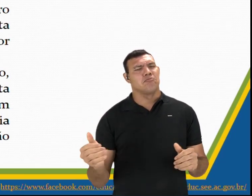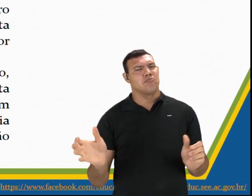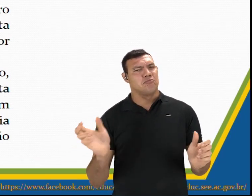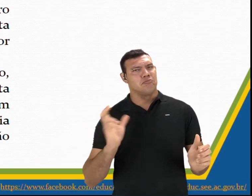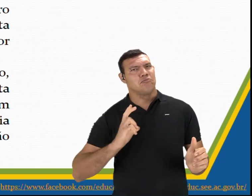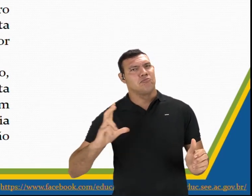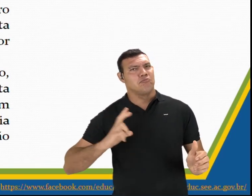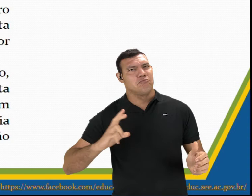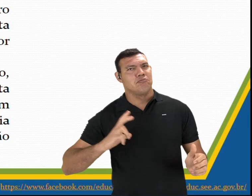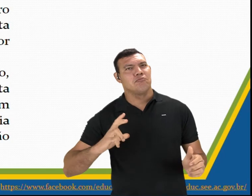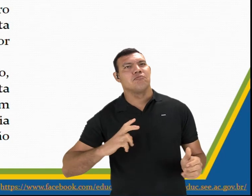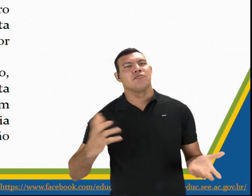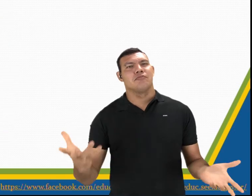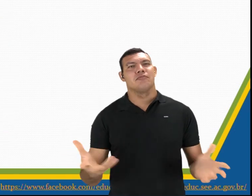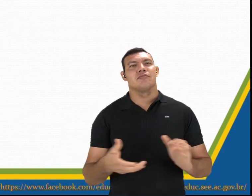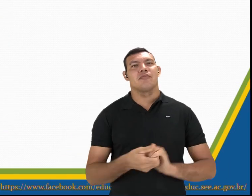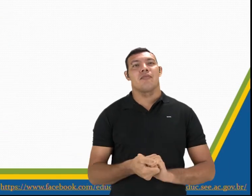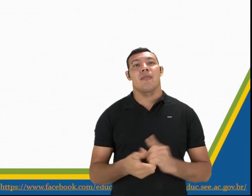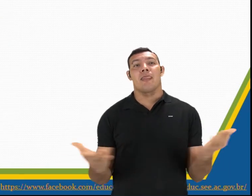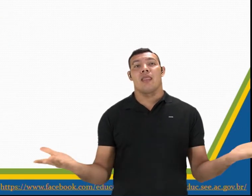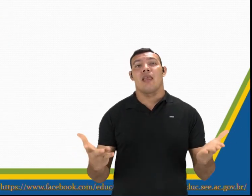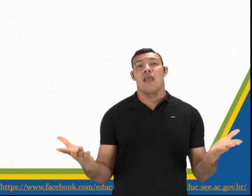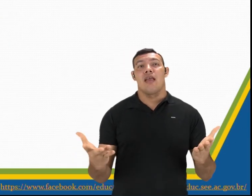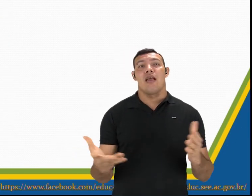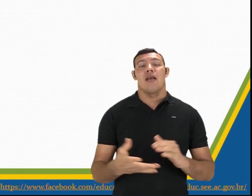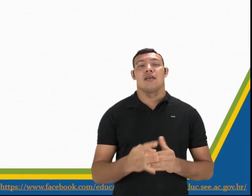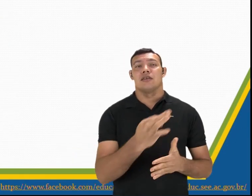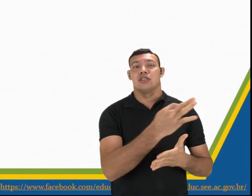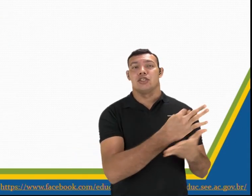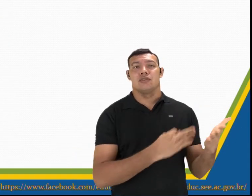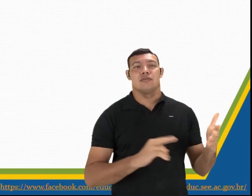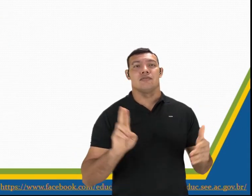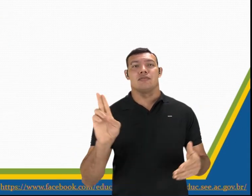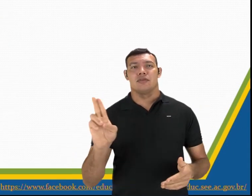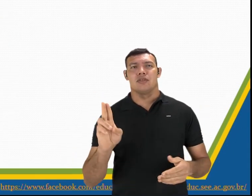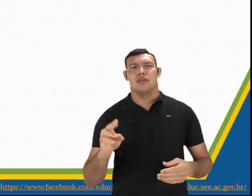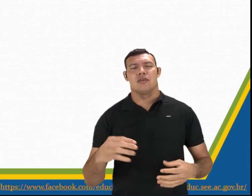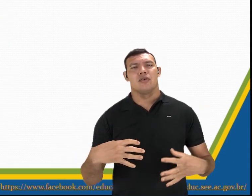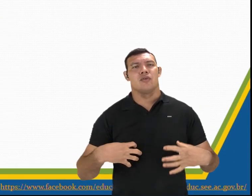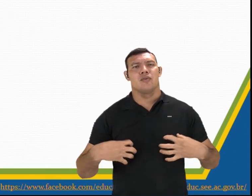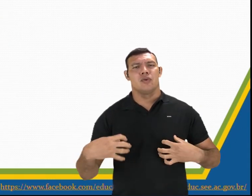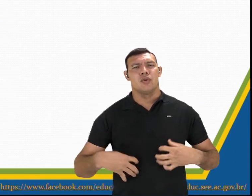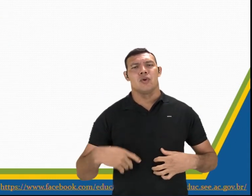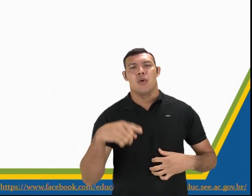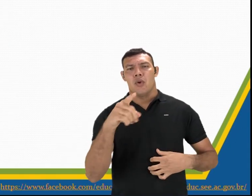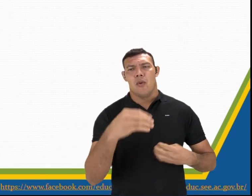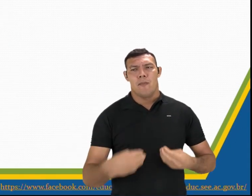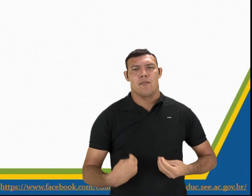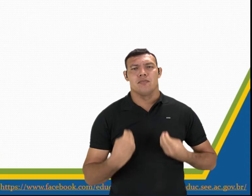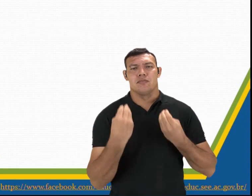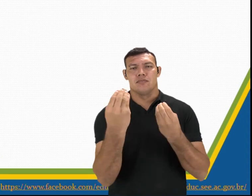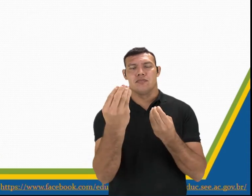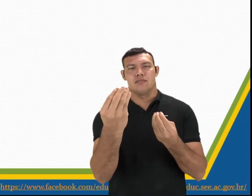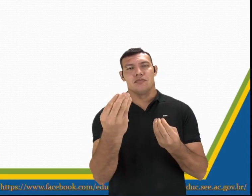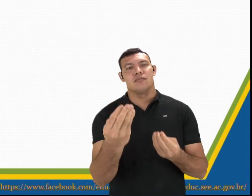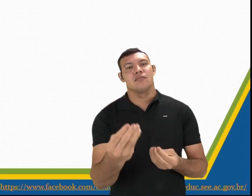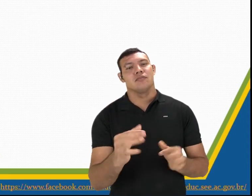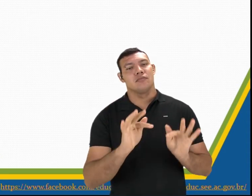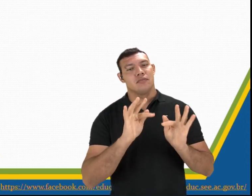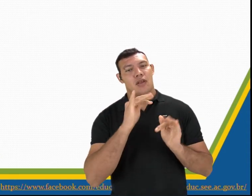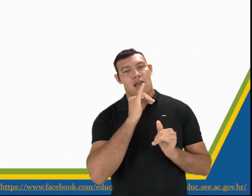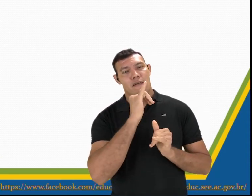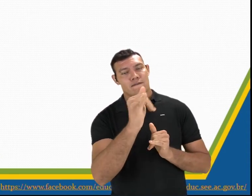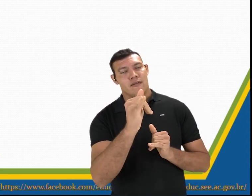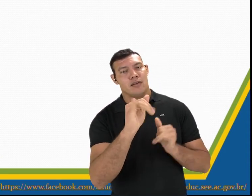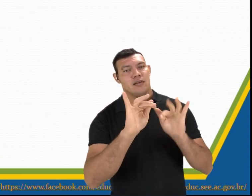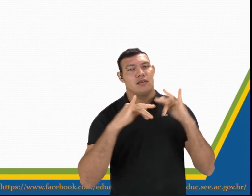dizendo aí no corpo do texto. Agora, vamos ao texto 2. Seja um doador de órgãos, avise para a sua família.